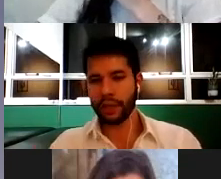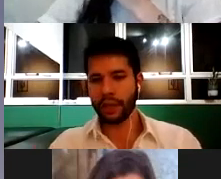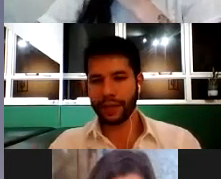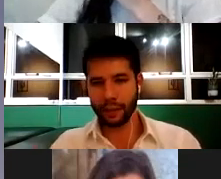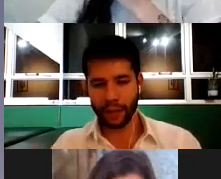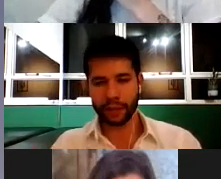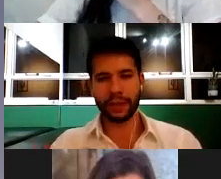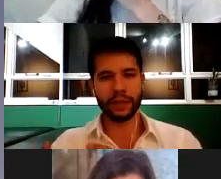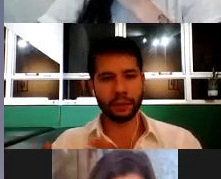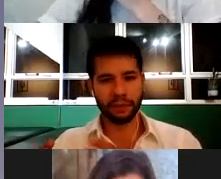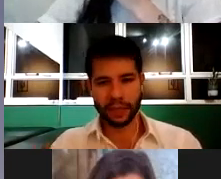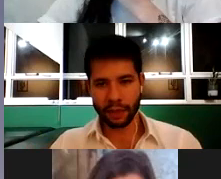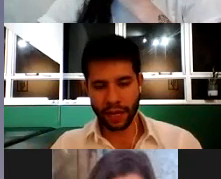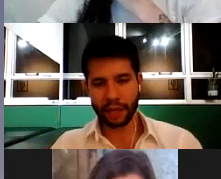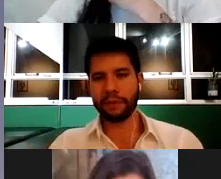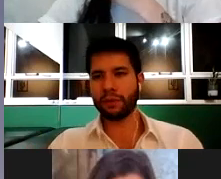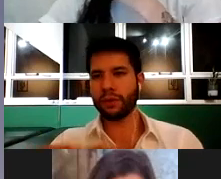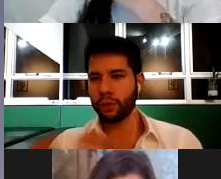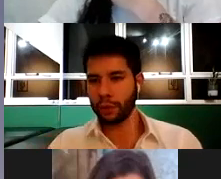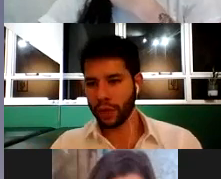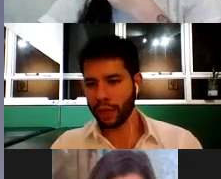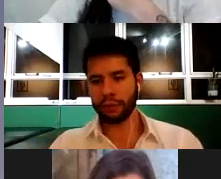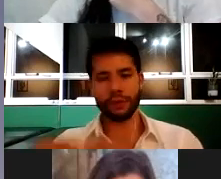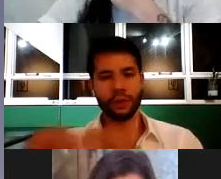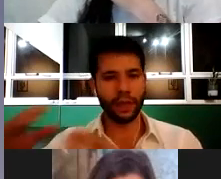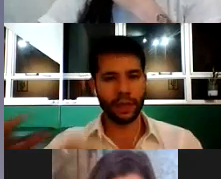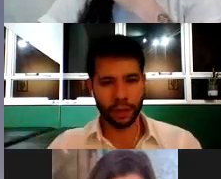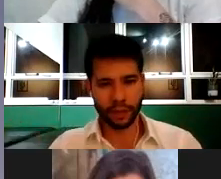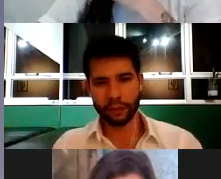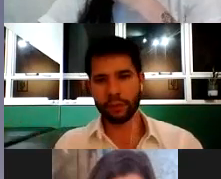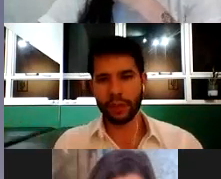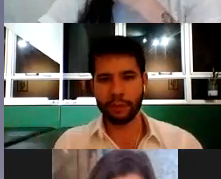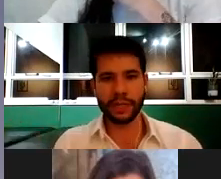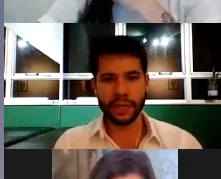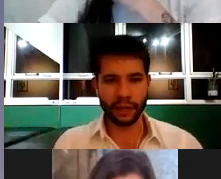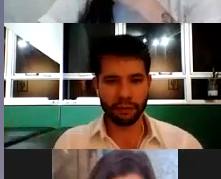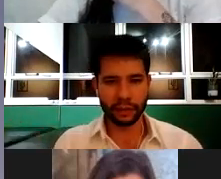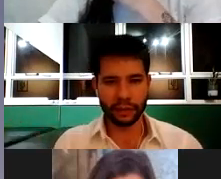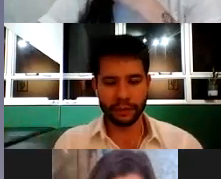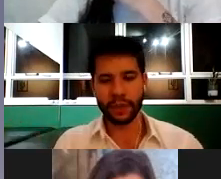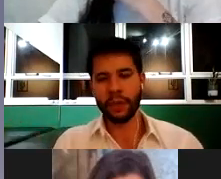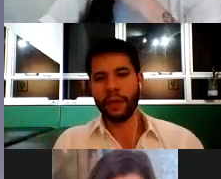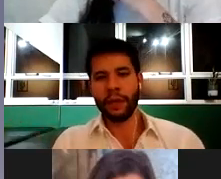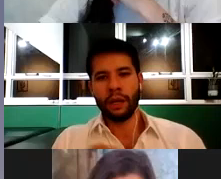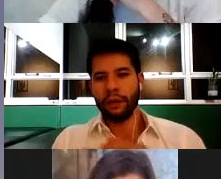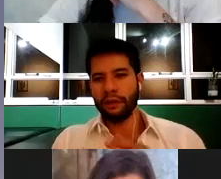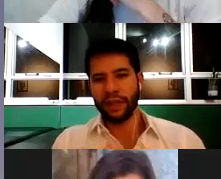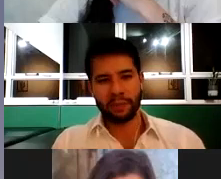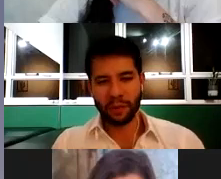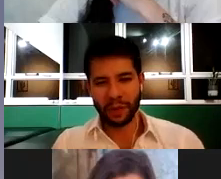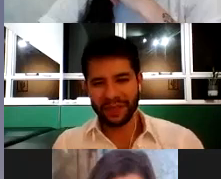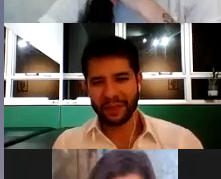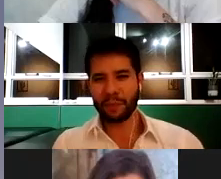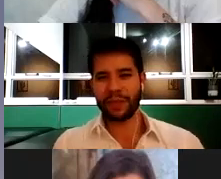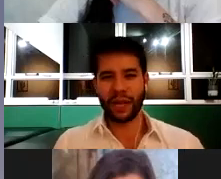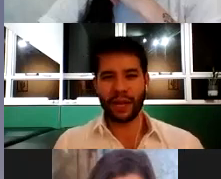vida adequada, para que ele tenha uma vida saudável, cheio de projetos e que ele alcance tudo o que ele precisar na vida. Felipe